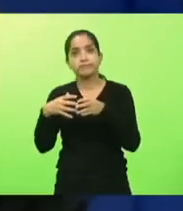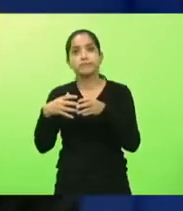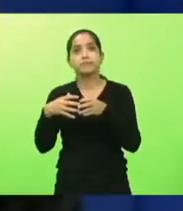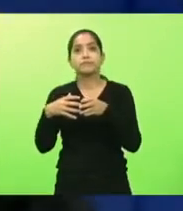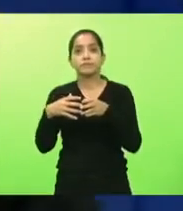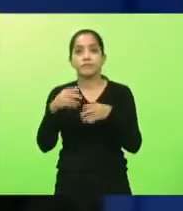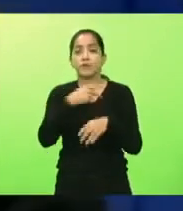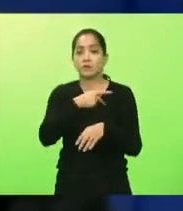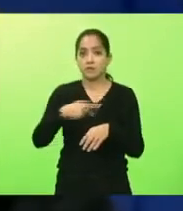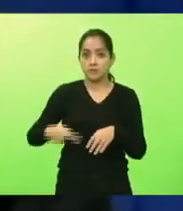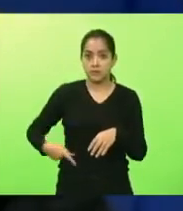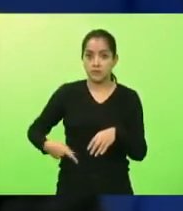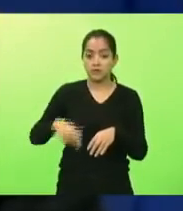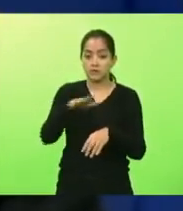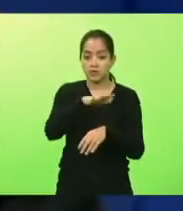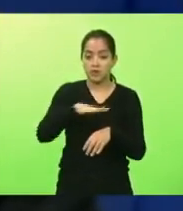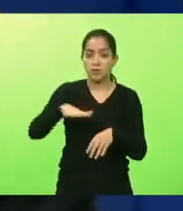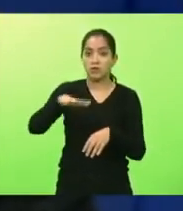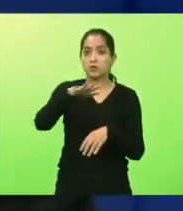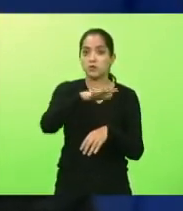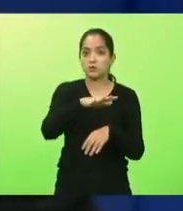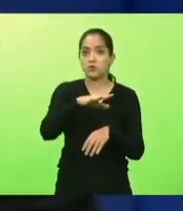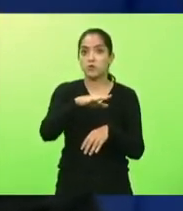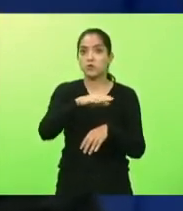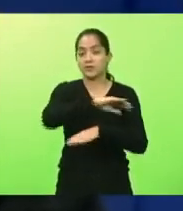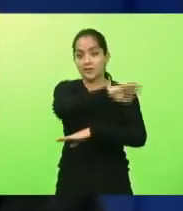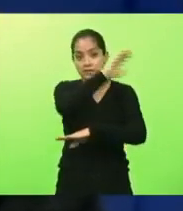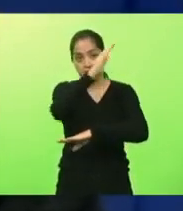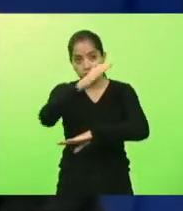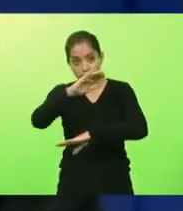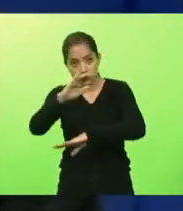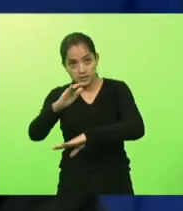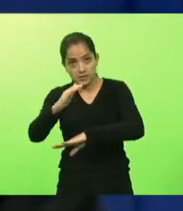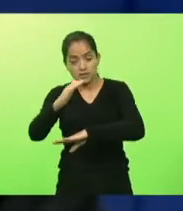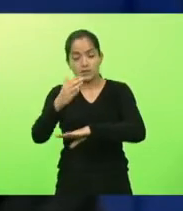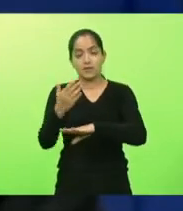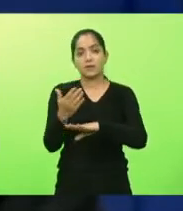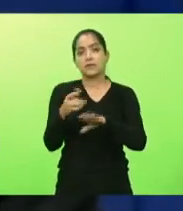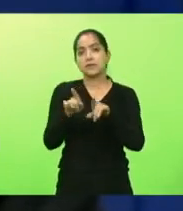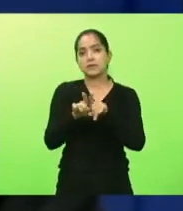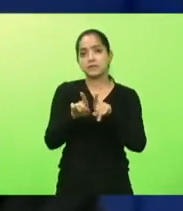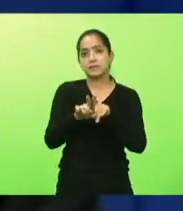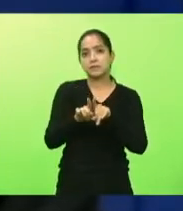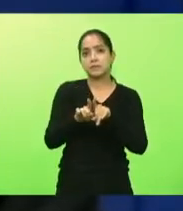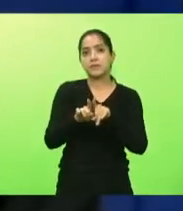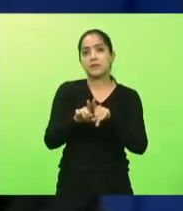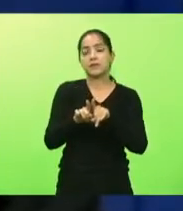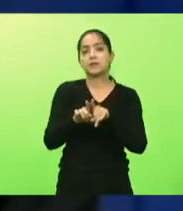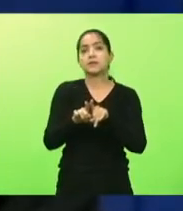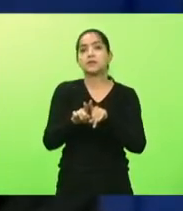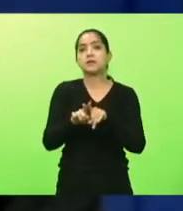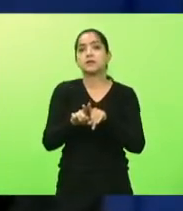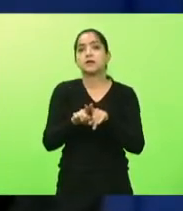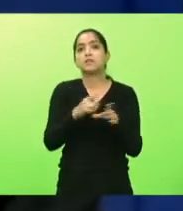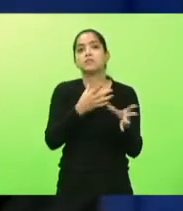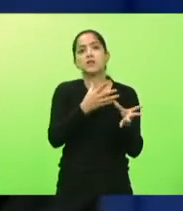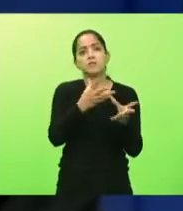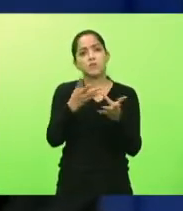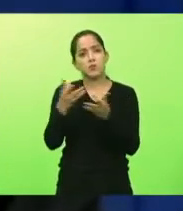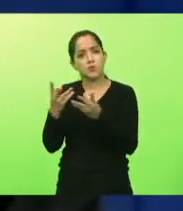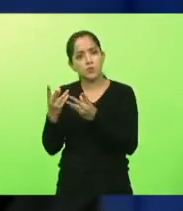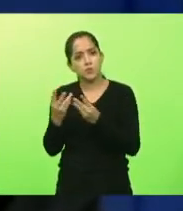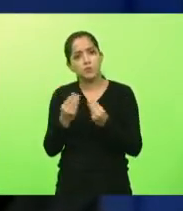ao regional aqui da região serrana. Vale ressaltar, nobres colegas, que ainda muitas,